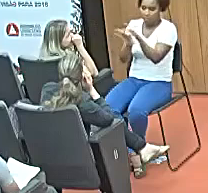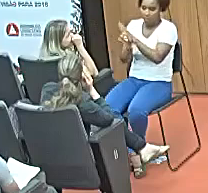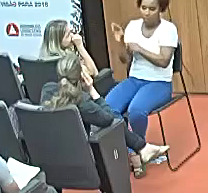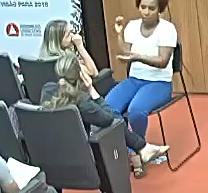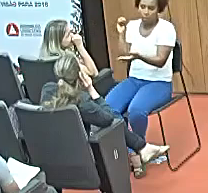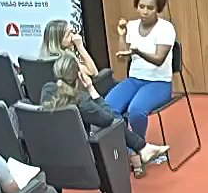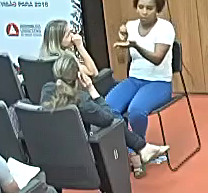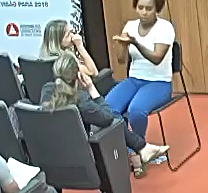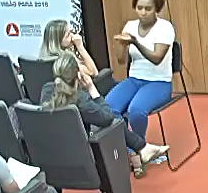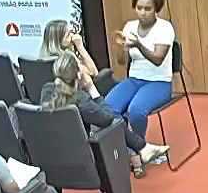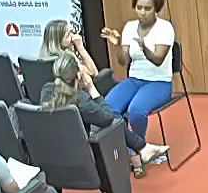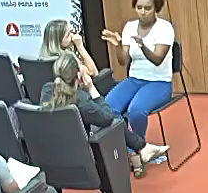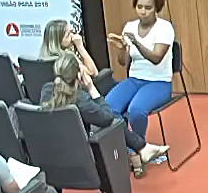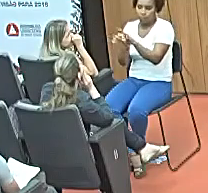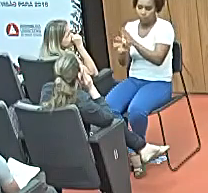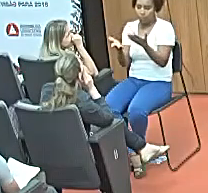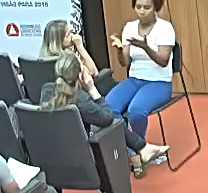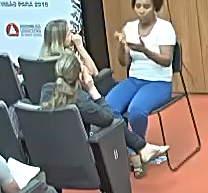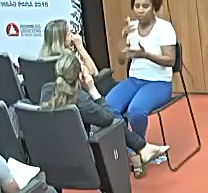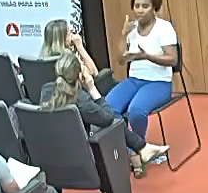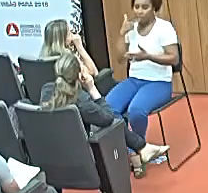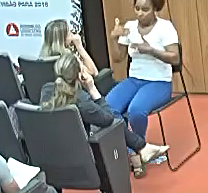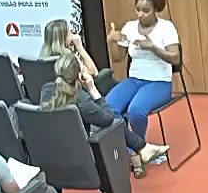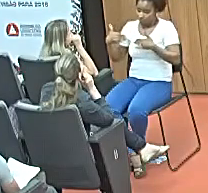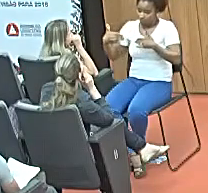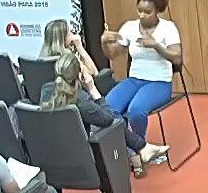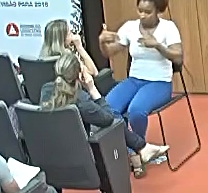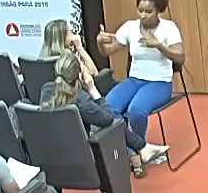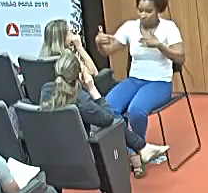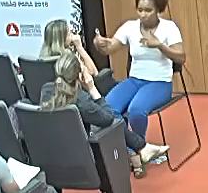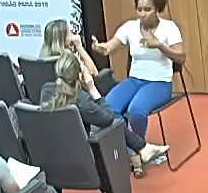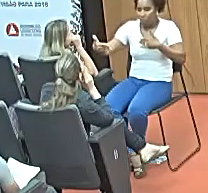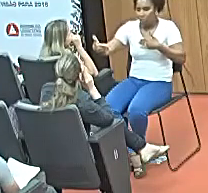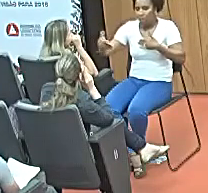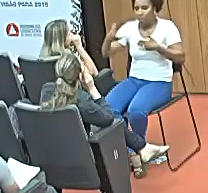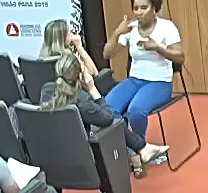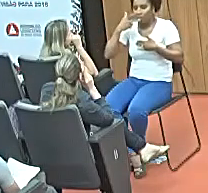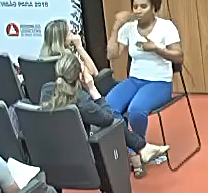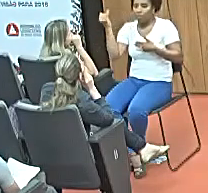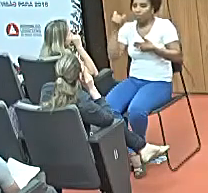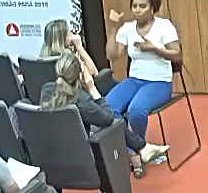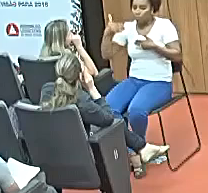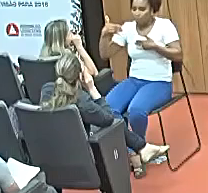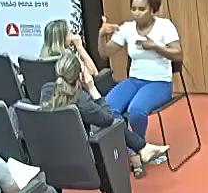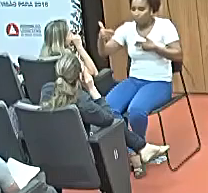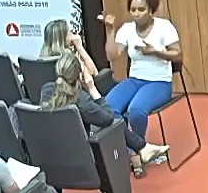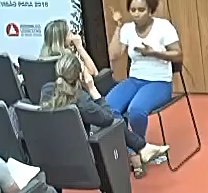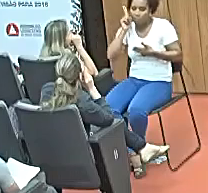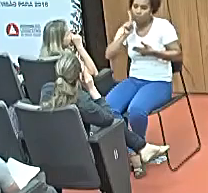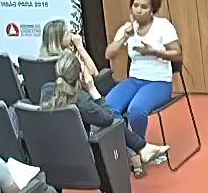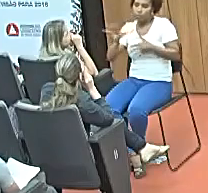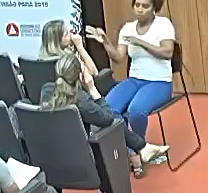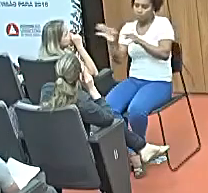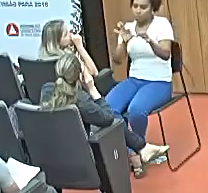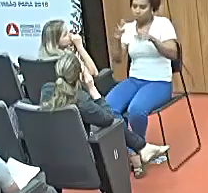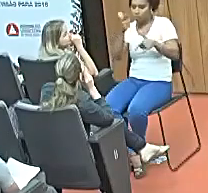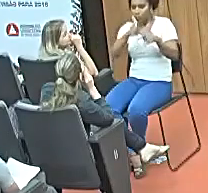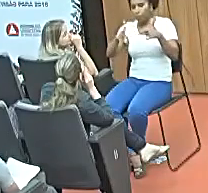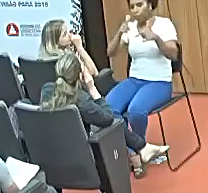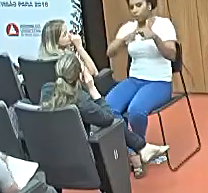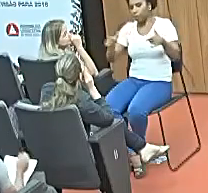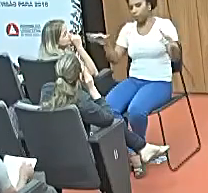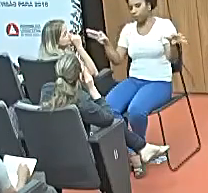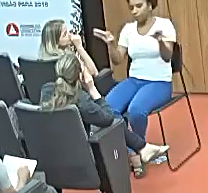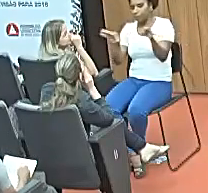ele espaço vem aumentando cada vez mais mas é importantíssimo reforço a situação obrigado muito obrigado